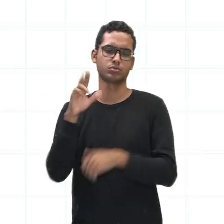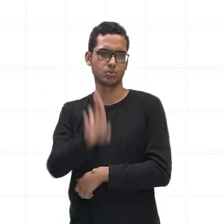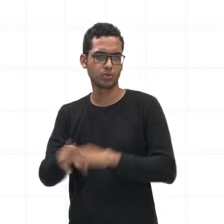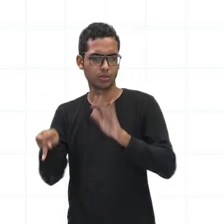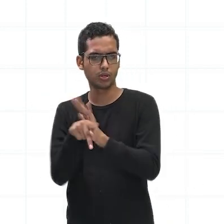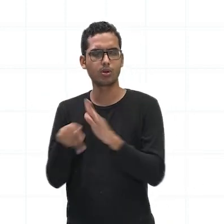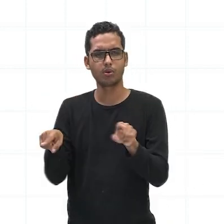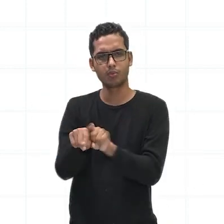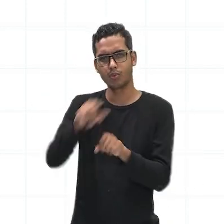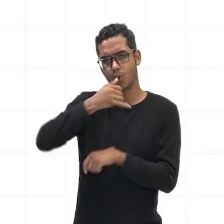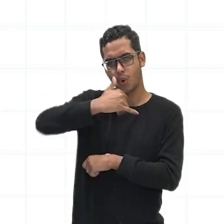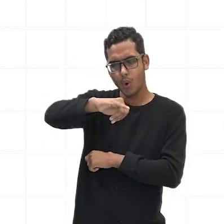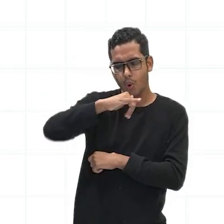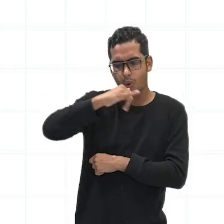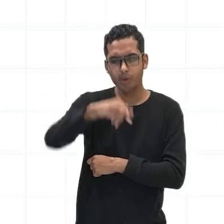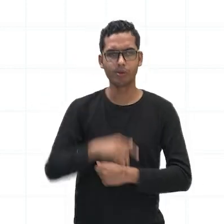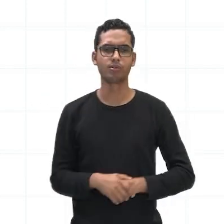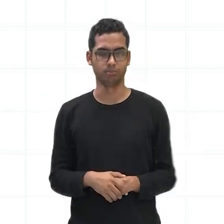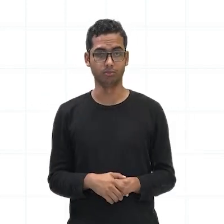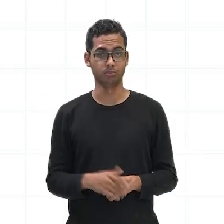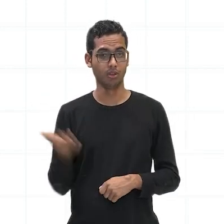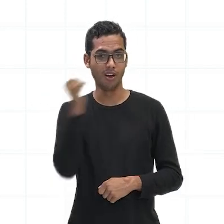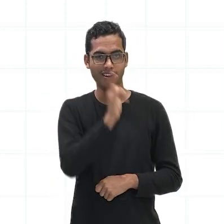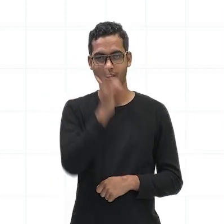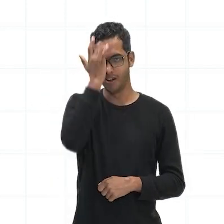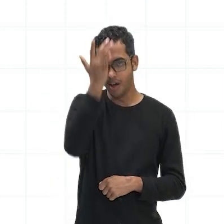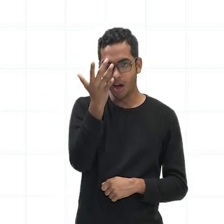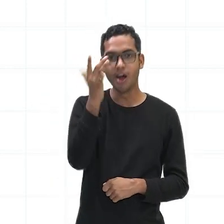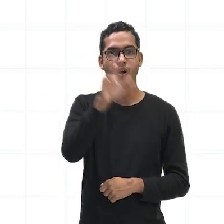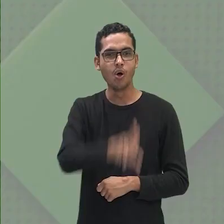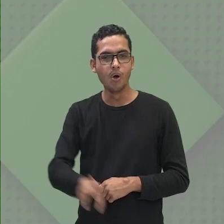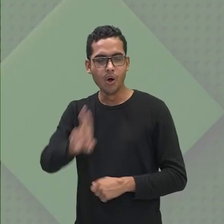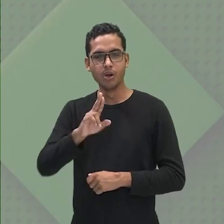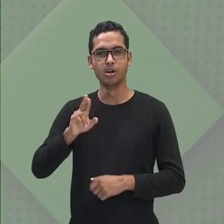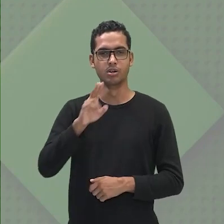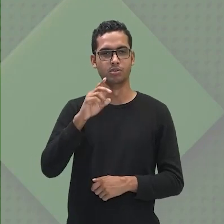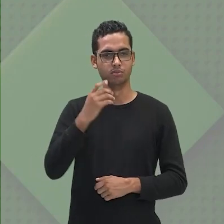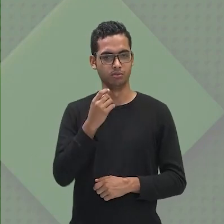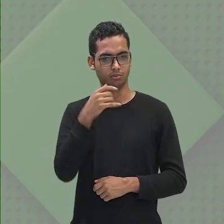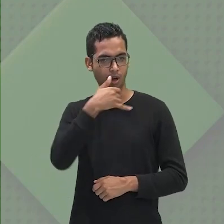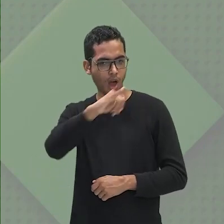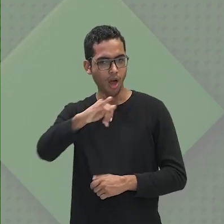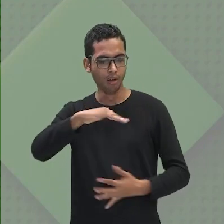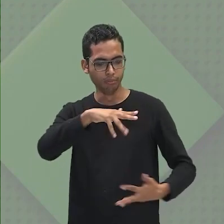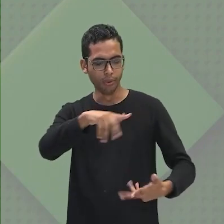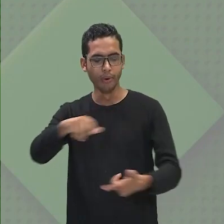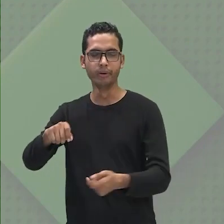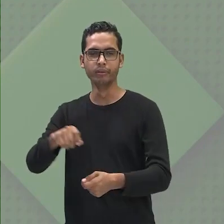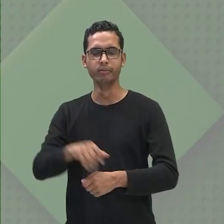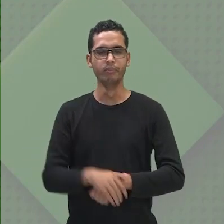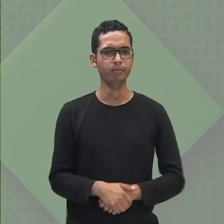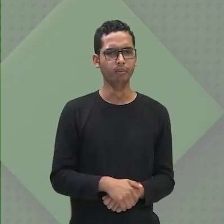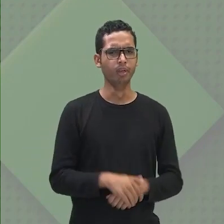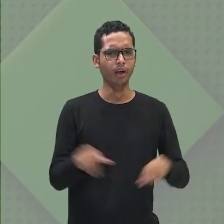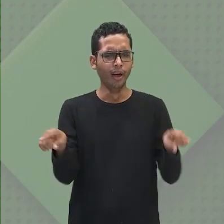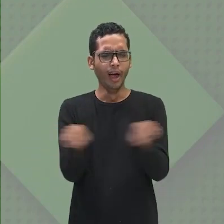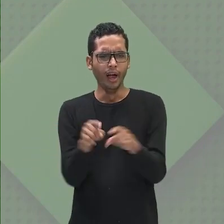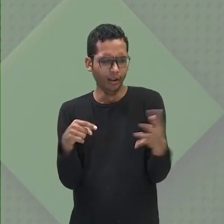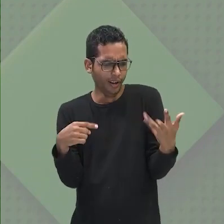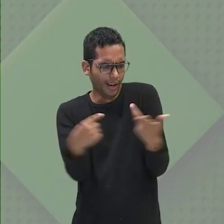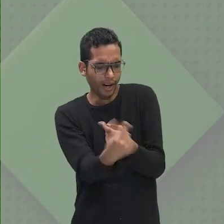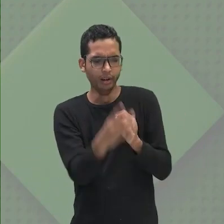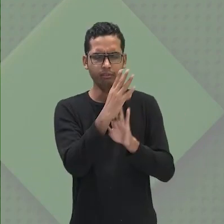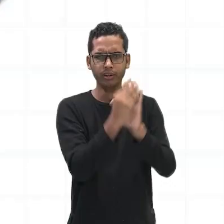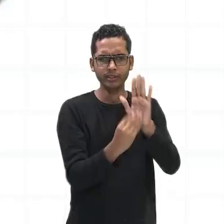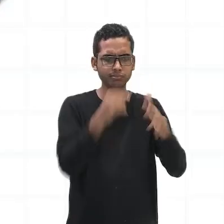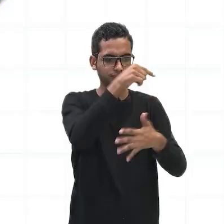aí, facilitando então, o acesso à energia no mundo, como a gente pode observar. E aí, em sequência, a gente observa aí mais conteúdos relacionados com